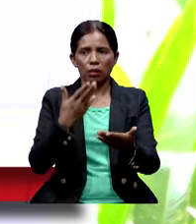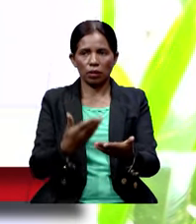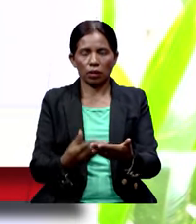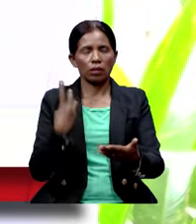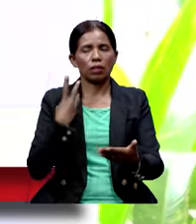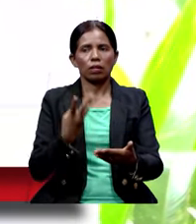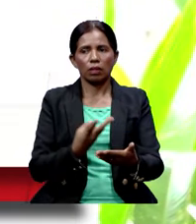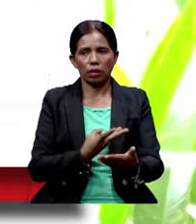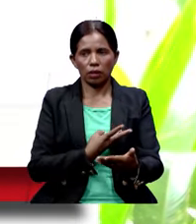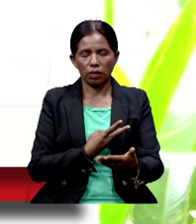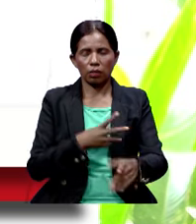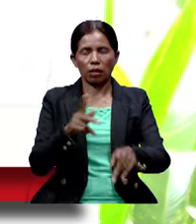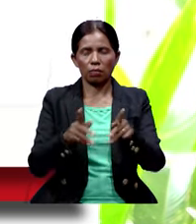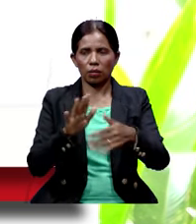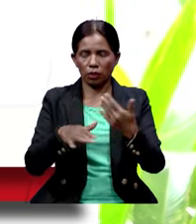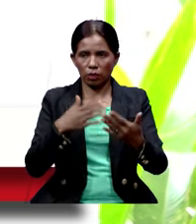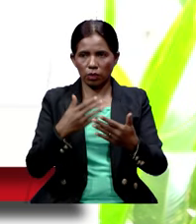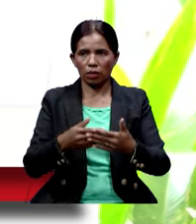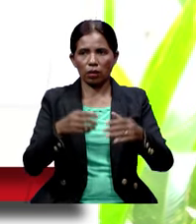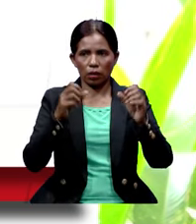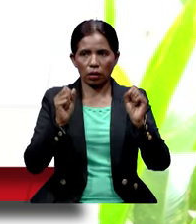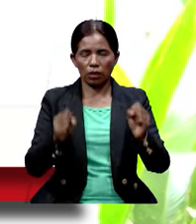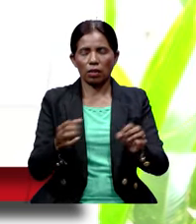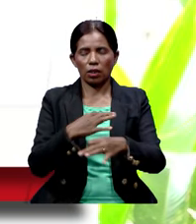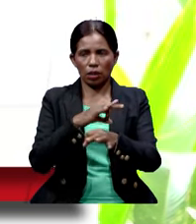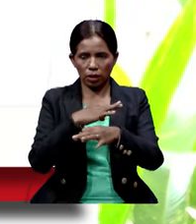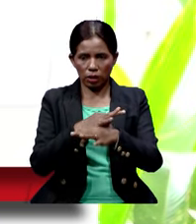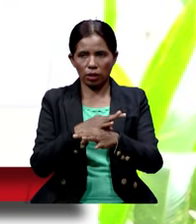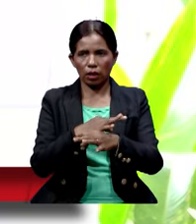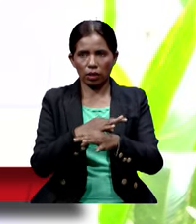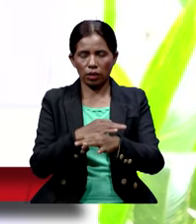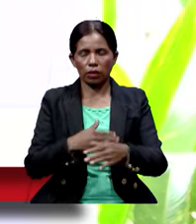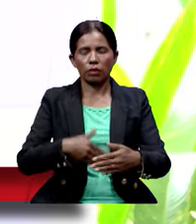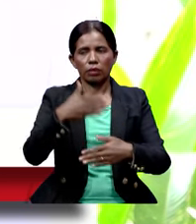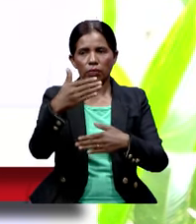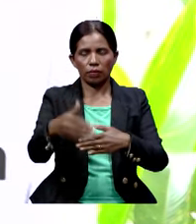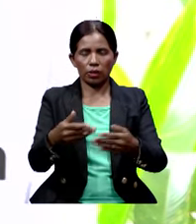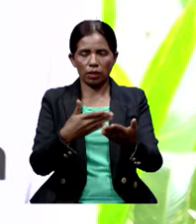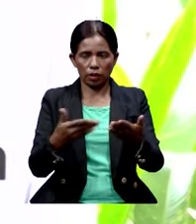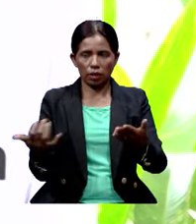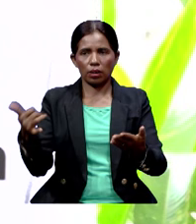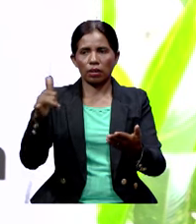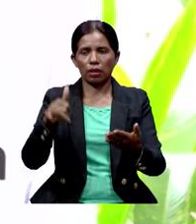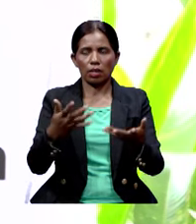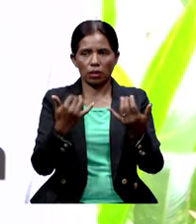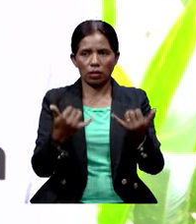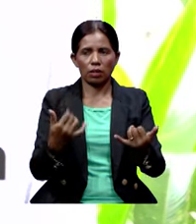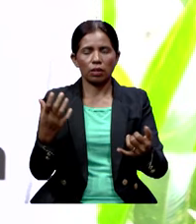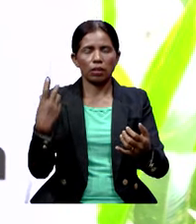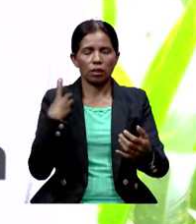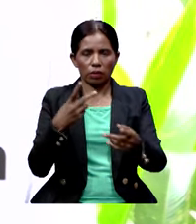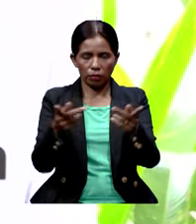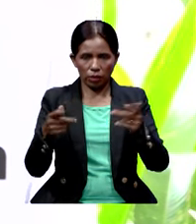ter beneficiários ira onde reabilita espaço no mosco facilidade ira nebe mag da dauné e a sala